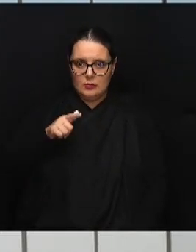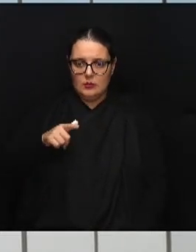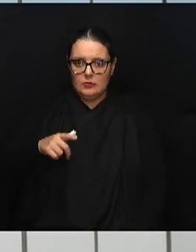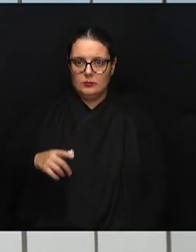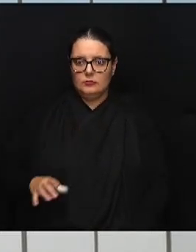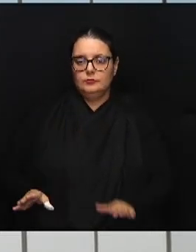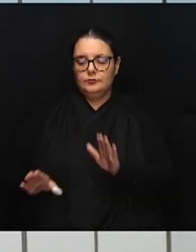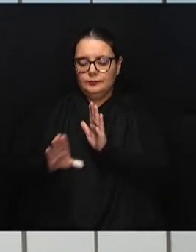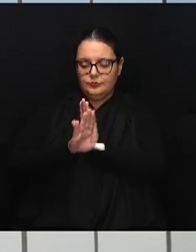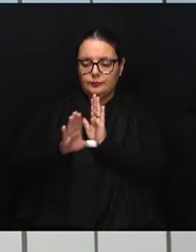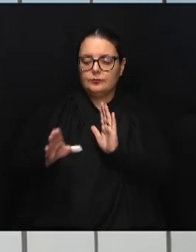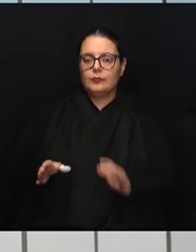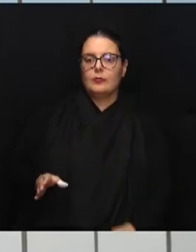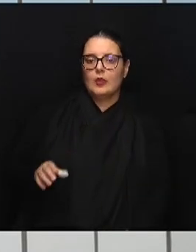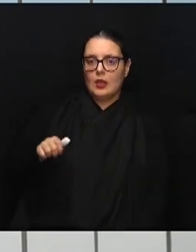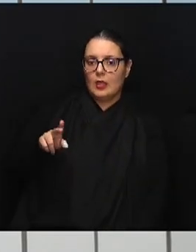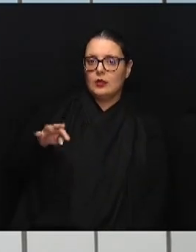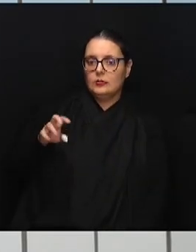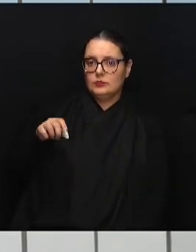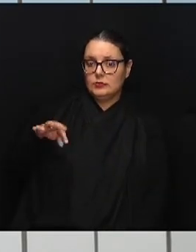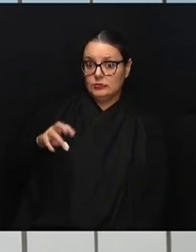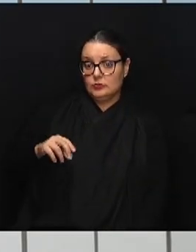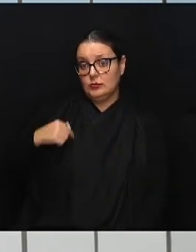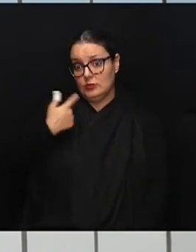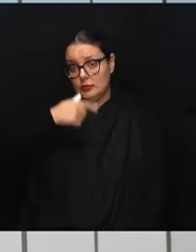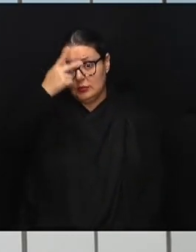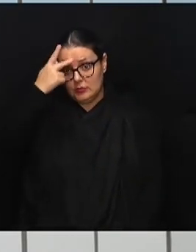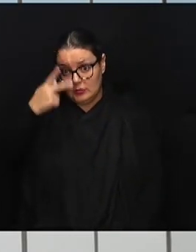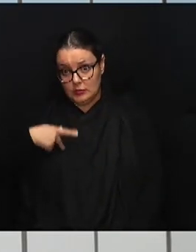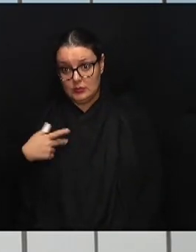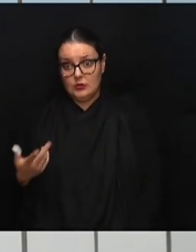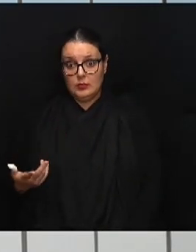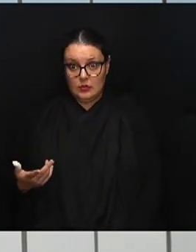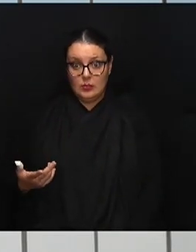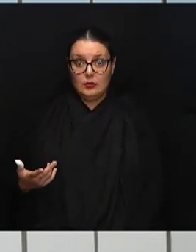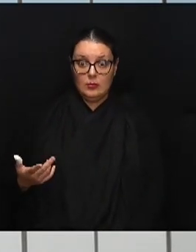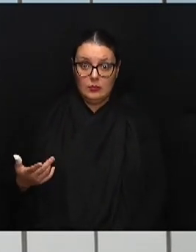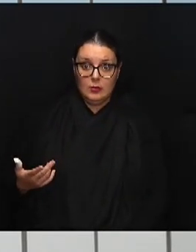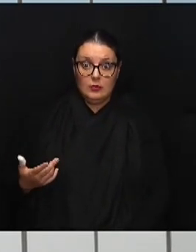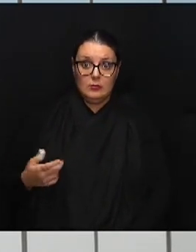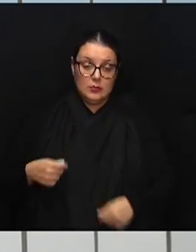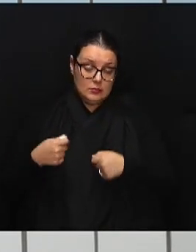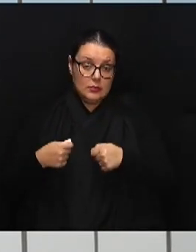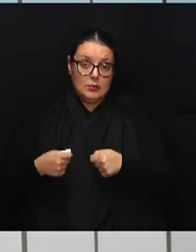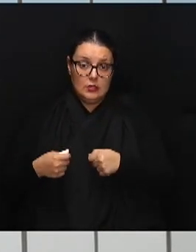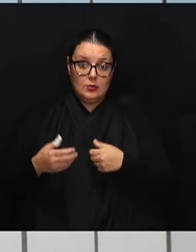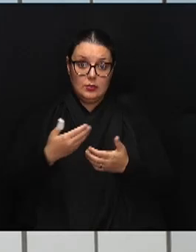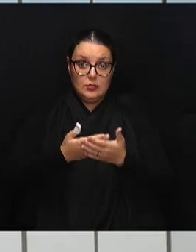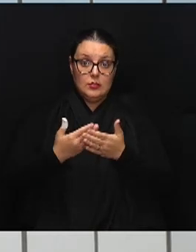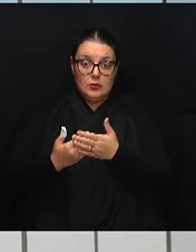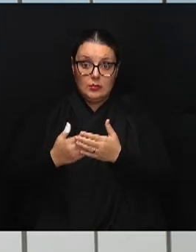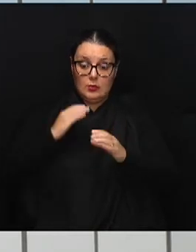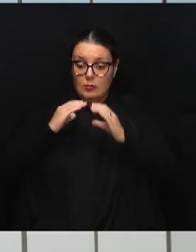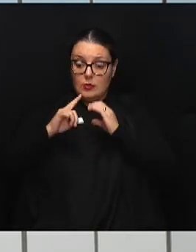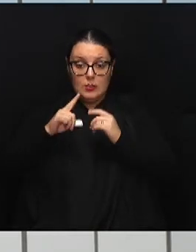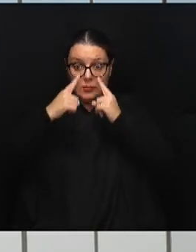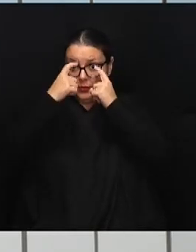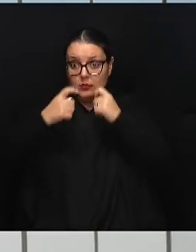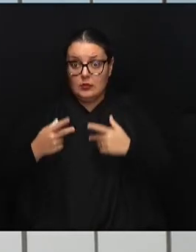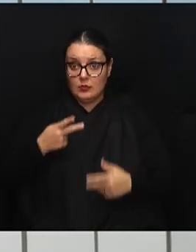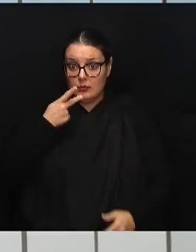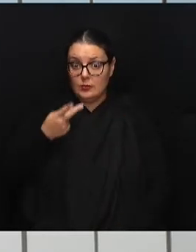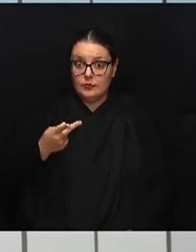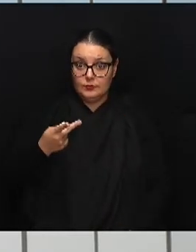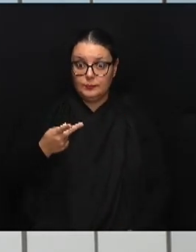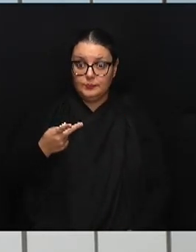com as nossas próprias necessidades. Né? Eu estudo também comunicação não violenta e ela vai dizer sobre isso. Eu preciso olhar